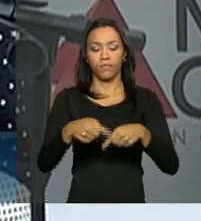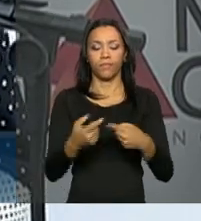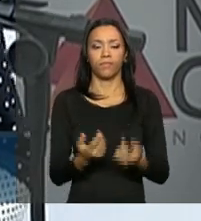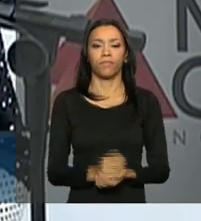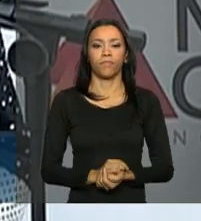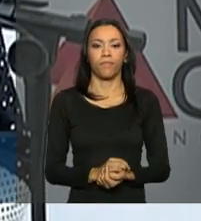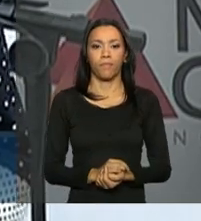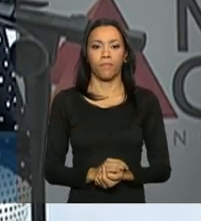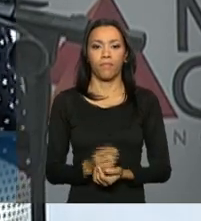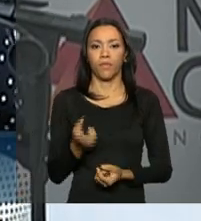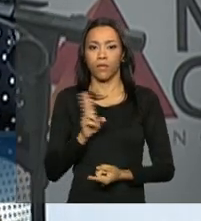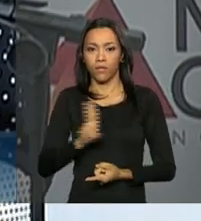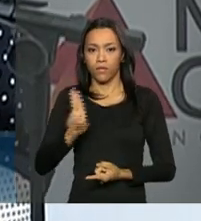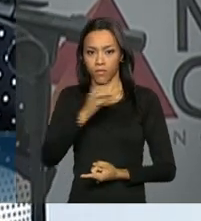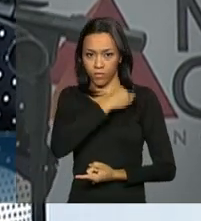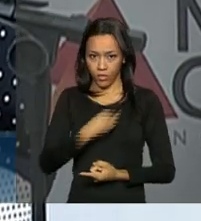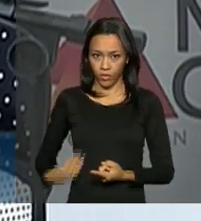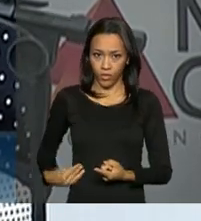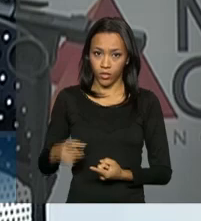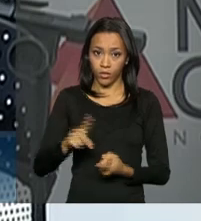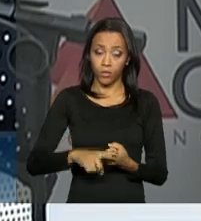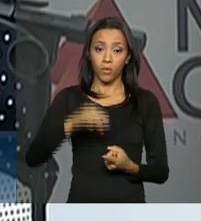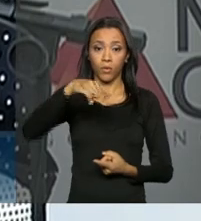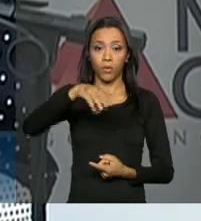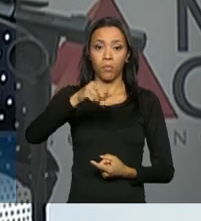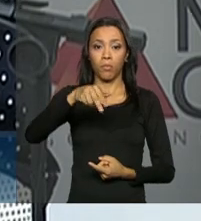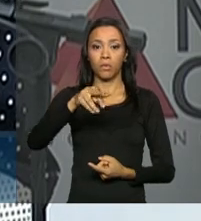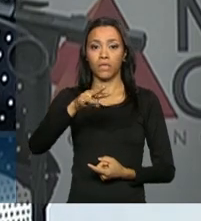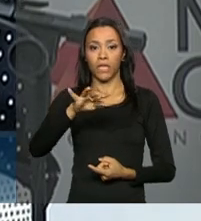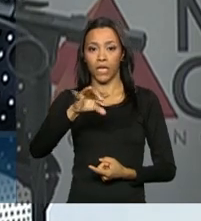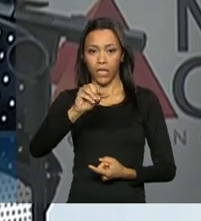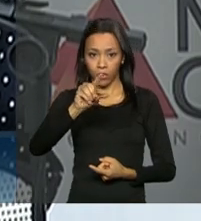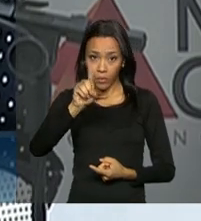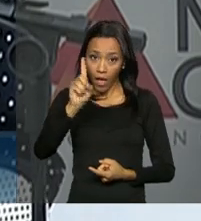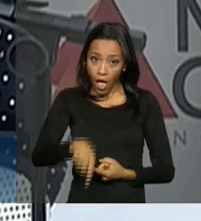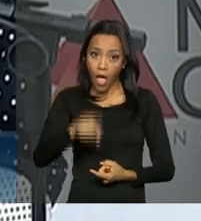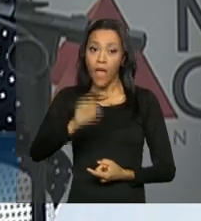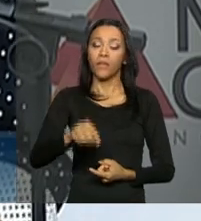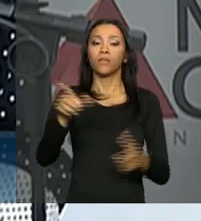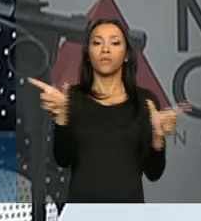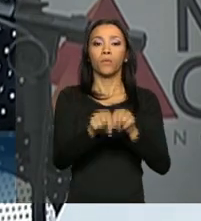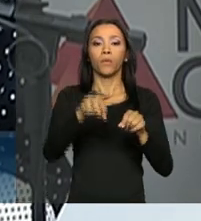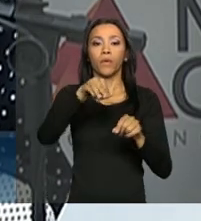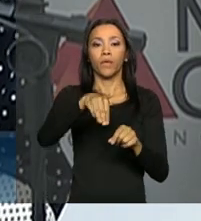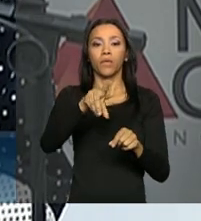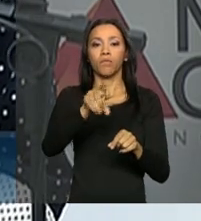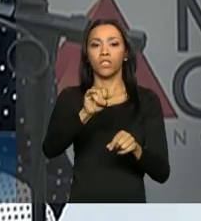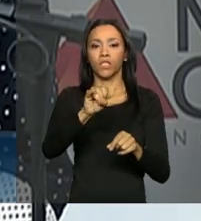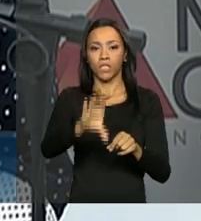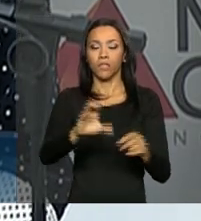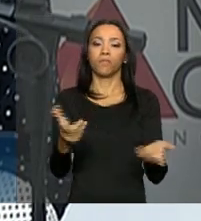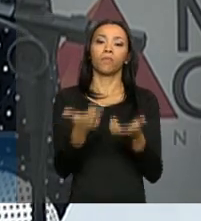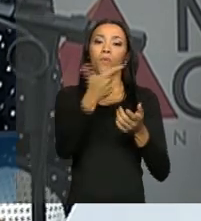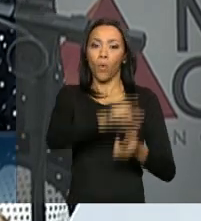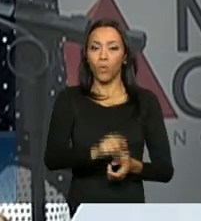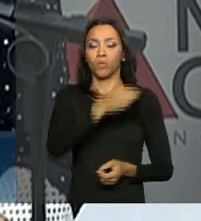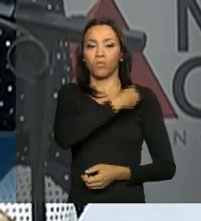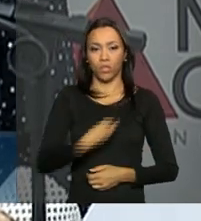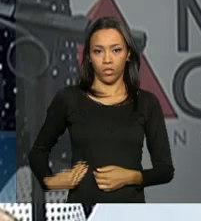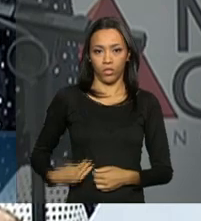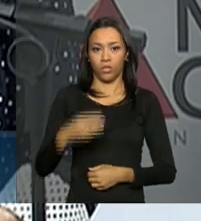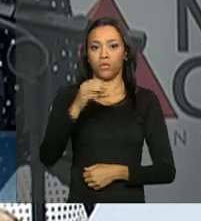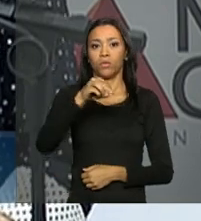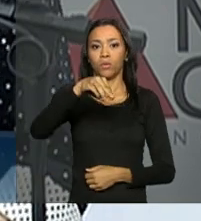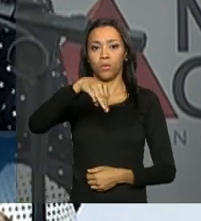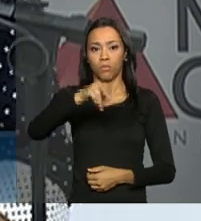viagem. O ministro Armando Monteiro Neto, do Desenvolvimento, Indústria e Comércio, o ministro Miguel Rosseto, do